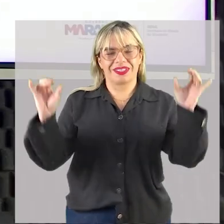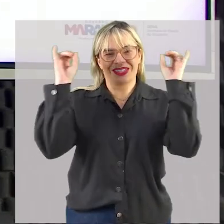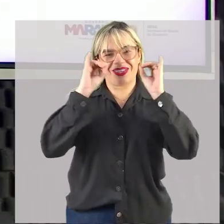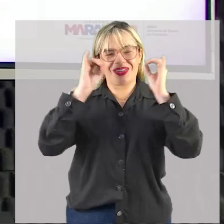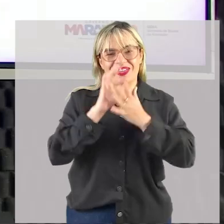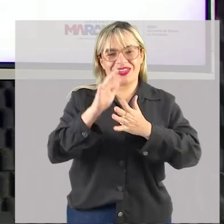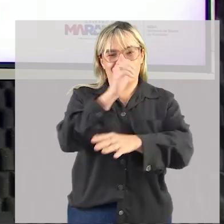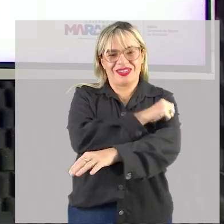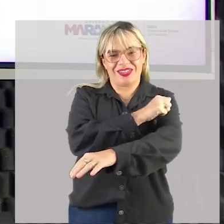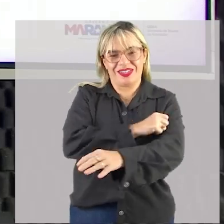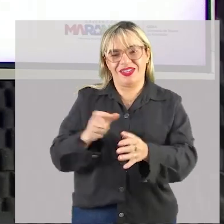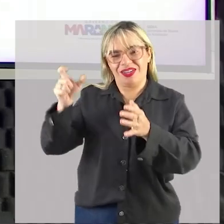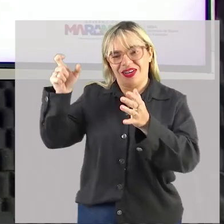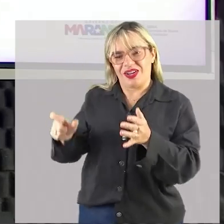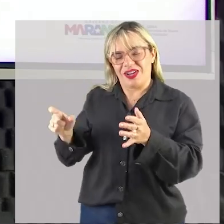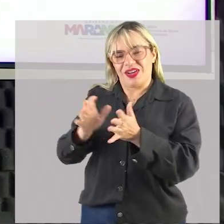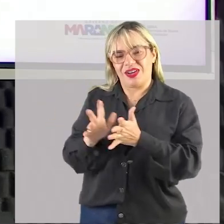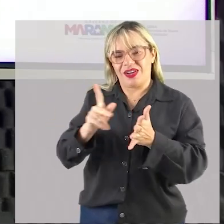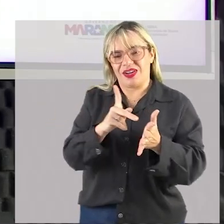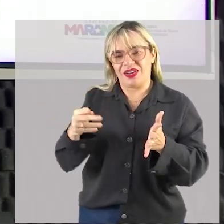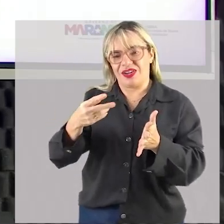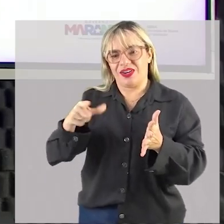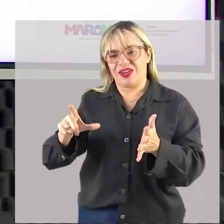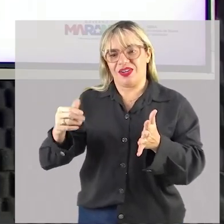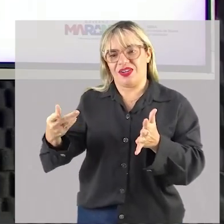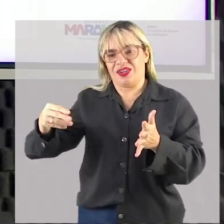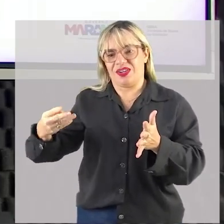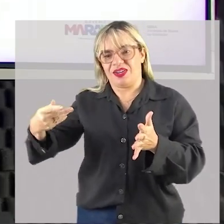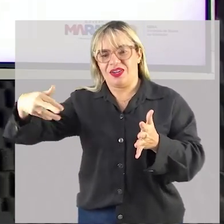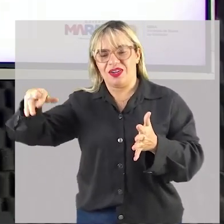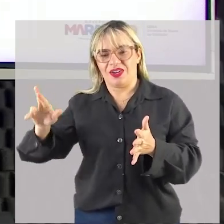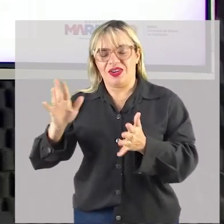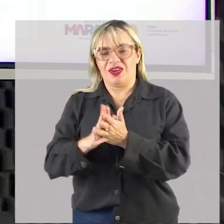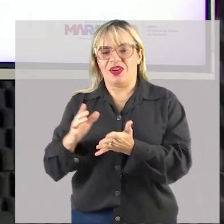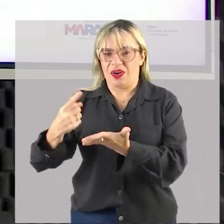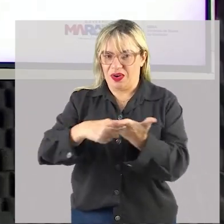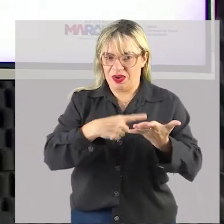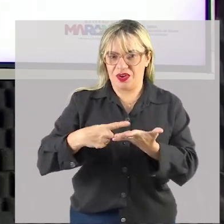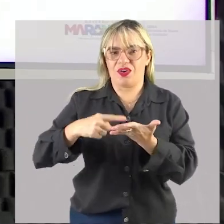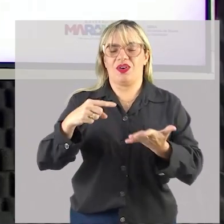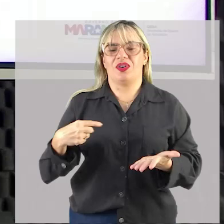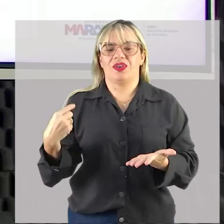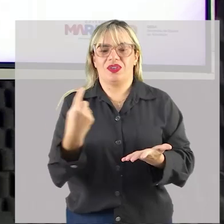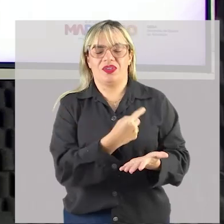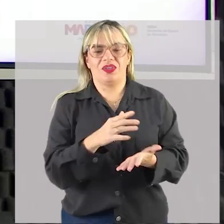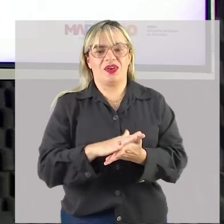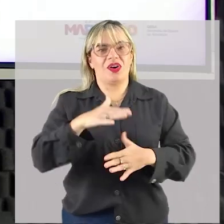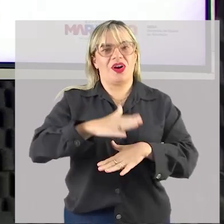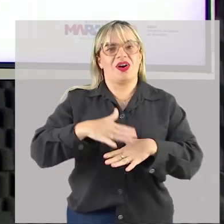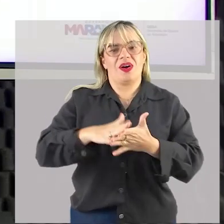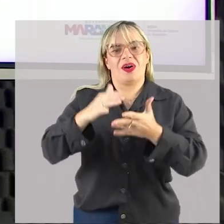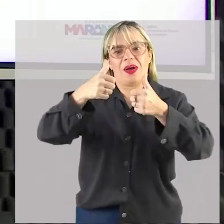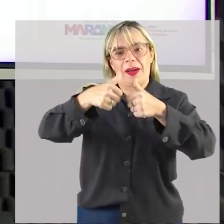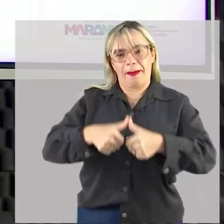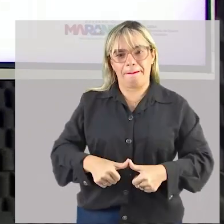Salve, galerinha! Professor Daniel Oliveira, mais uma vez aqui comigo com aquele nosso acordo, hein? Aquele nosso acordo, mais uma vez com